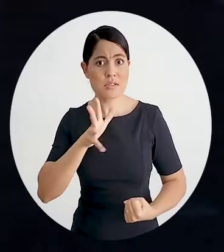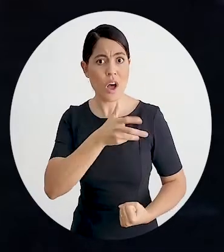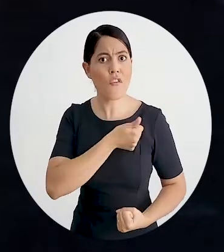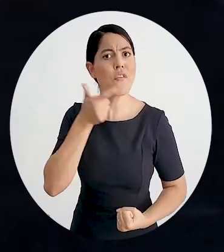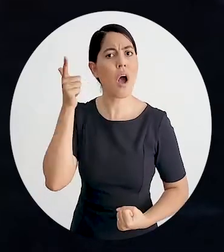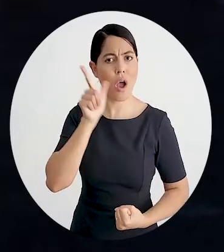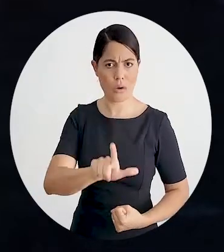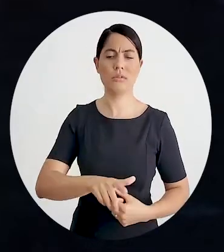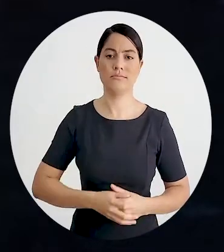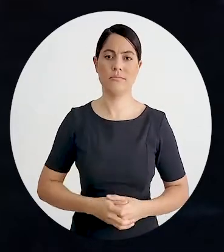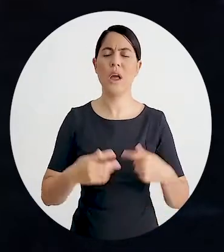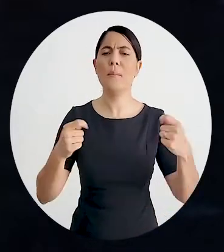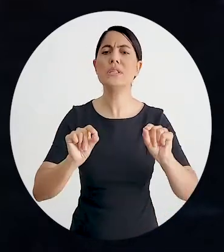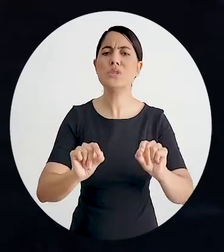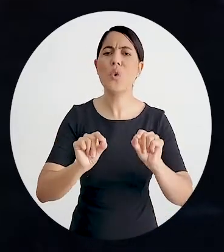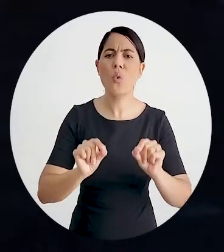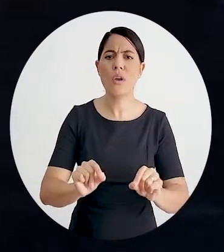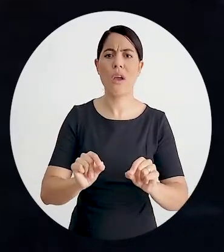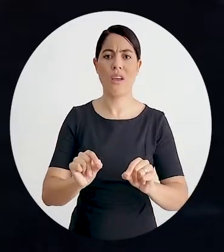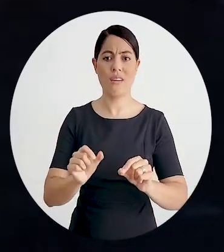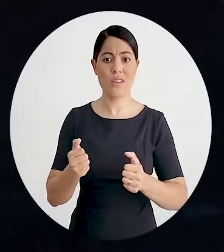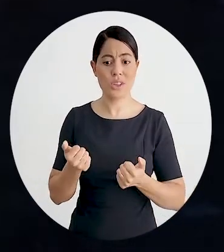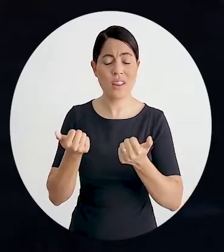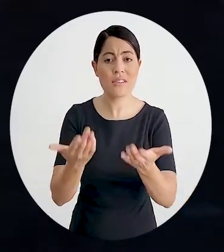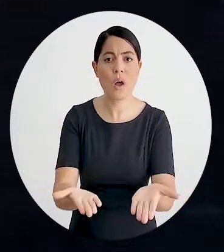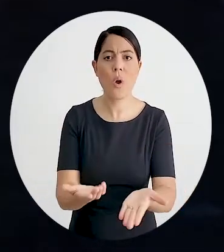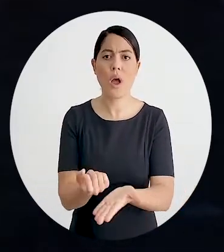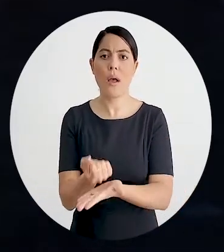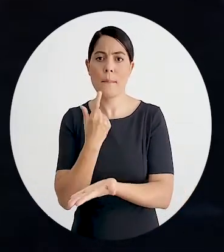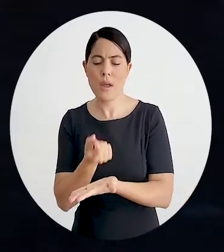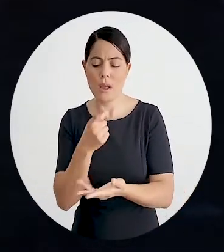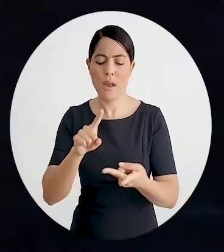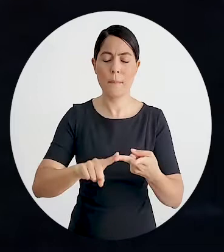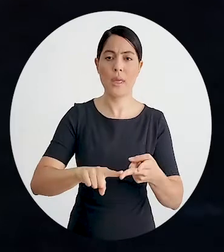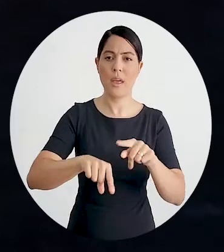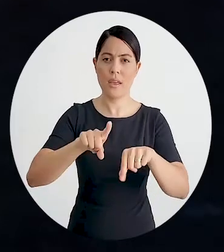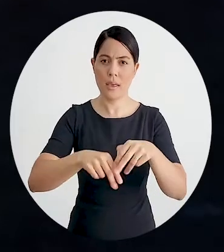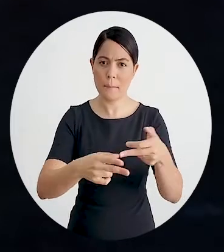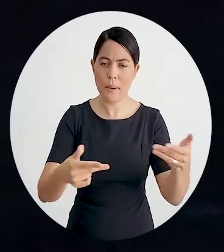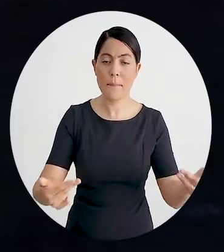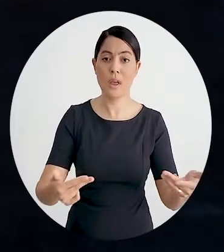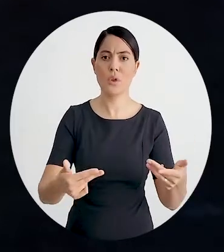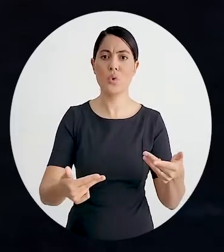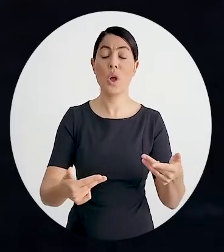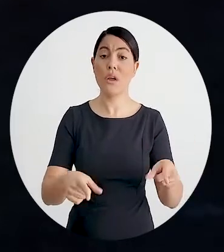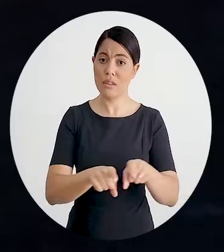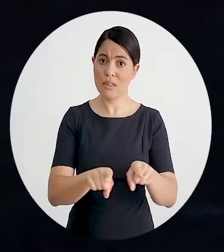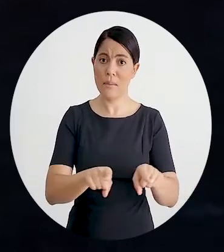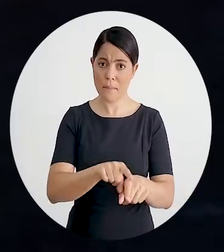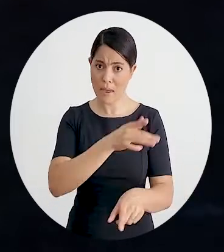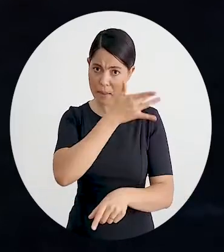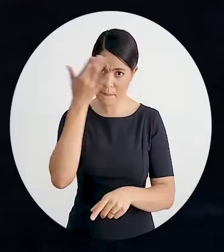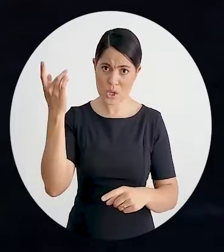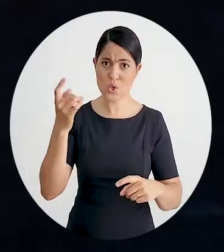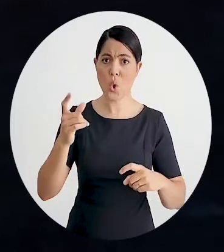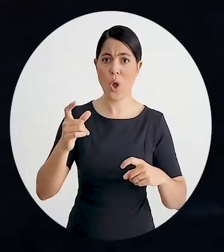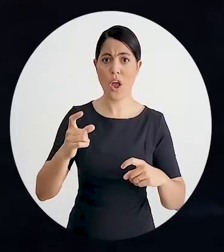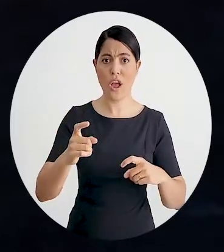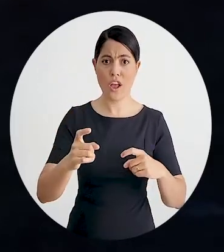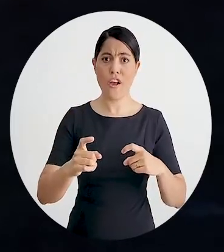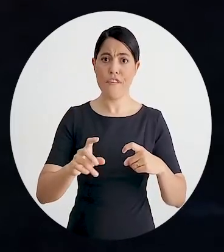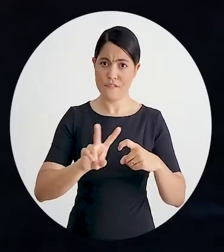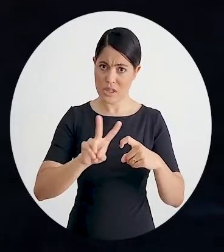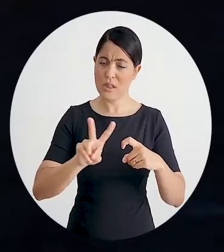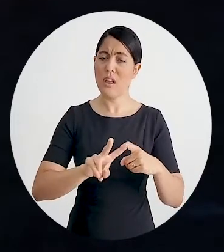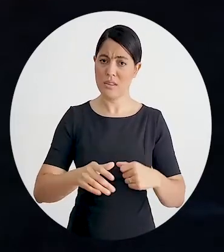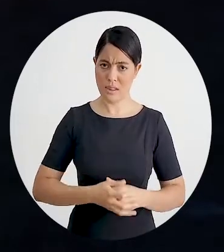animais. É necessária a doação de medicamentos e equipamentos médico-veterinários Para você que deseja doar, procure